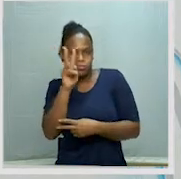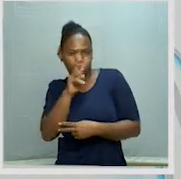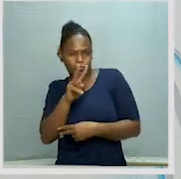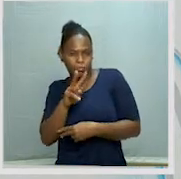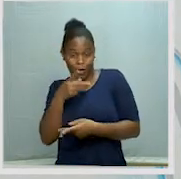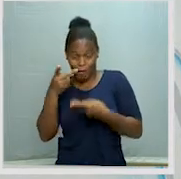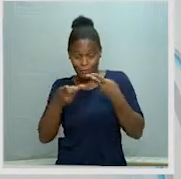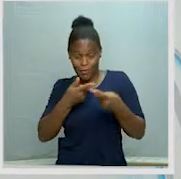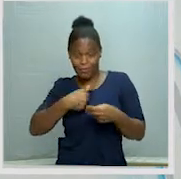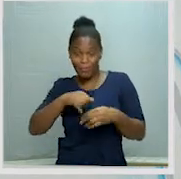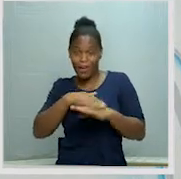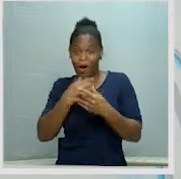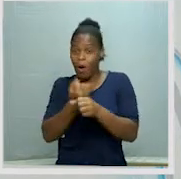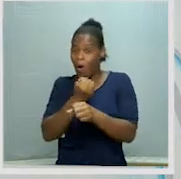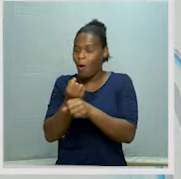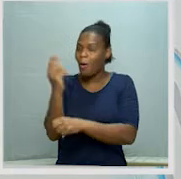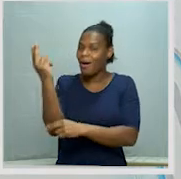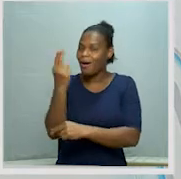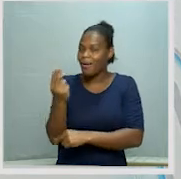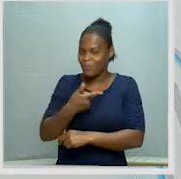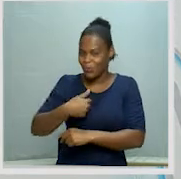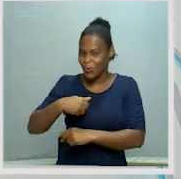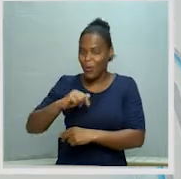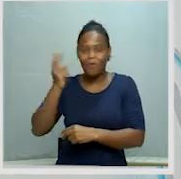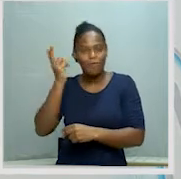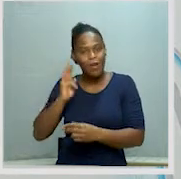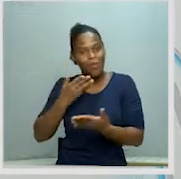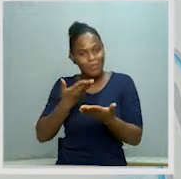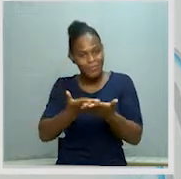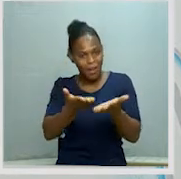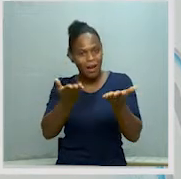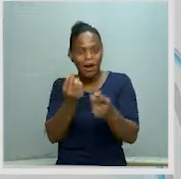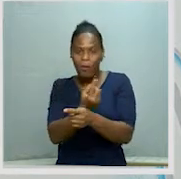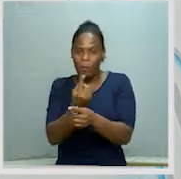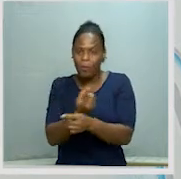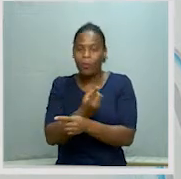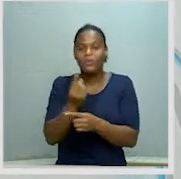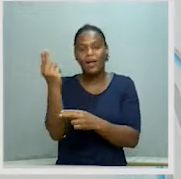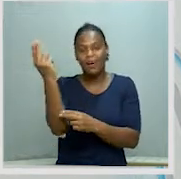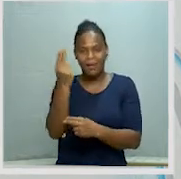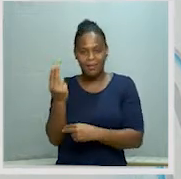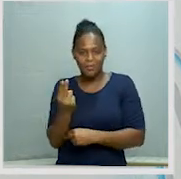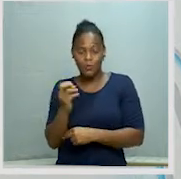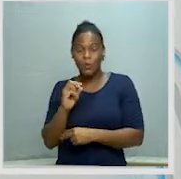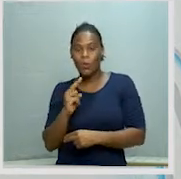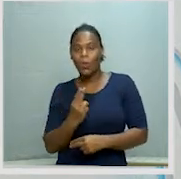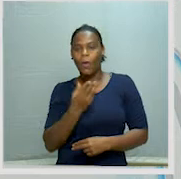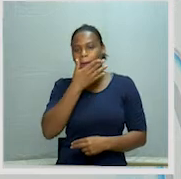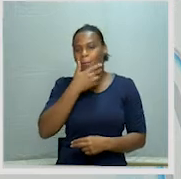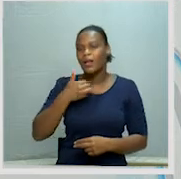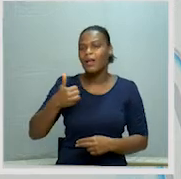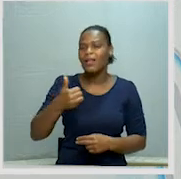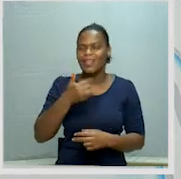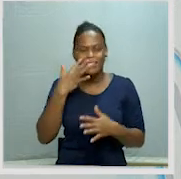fazemos da obra de arte. Então, nós acabamos por dar valores a essas coisas, a arte ou a beleza